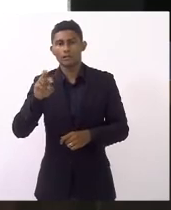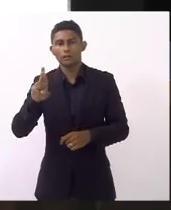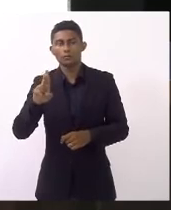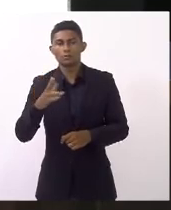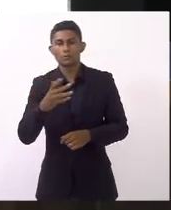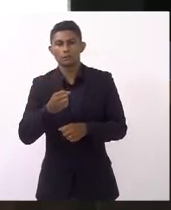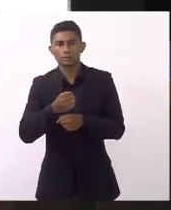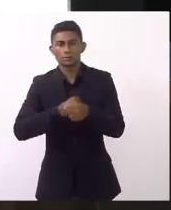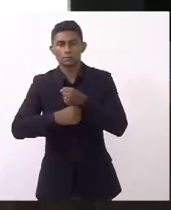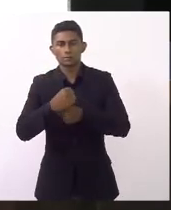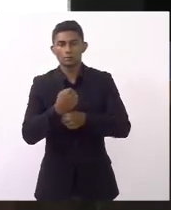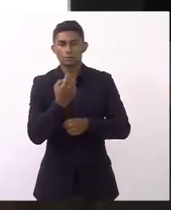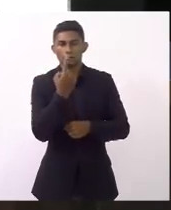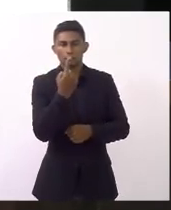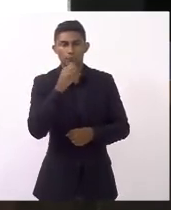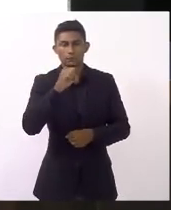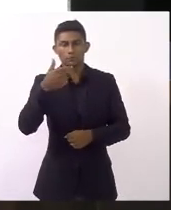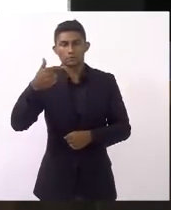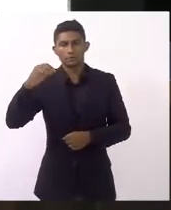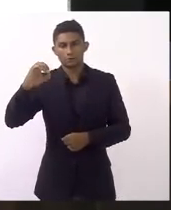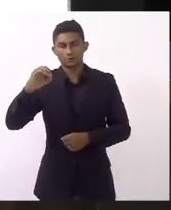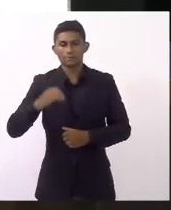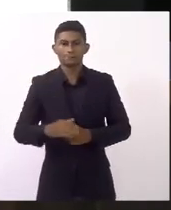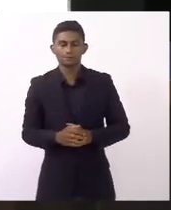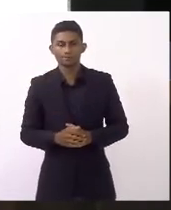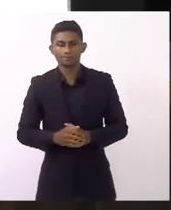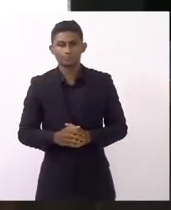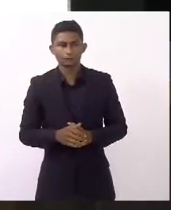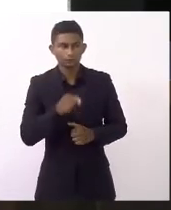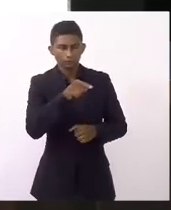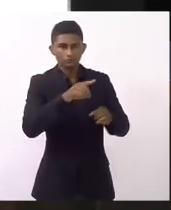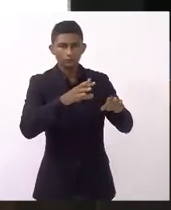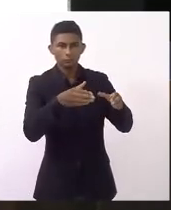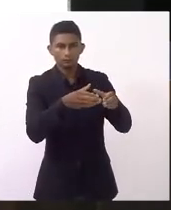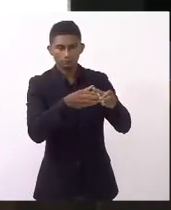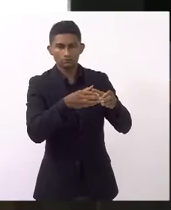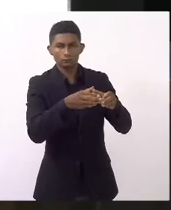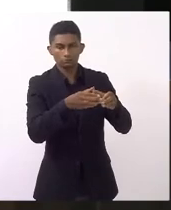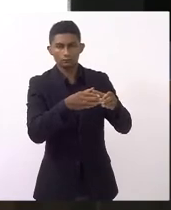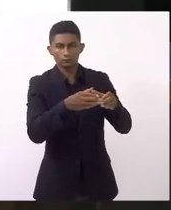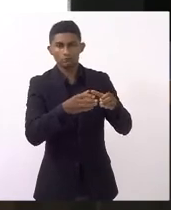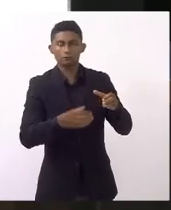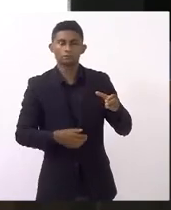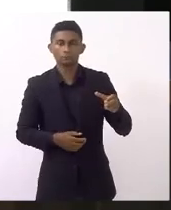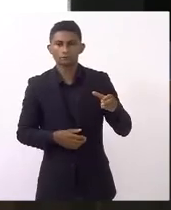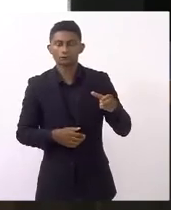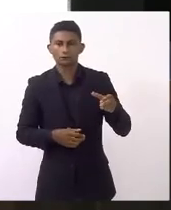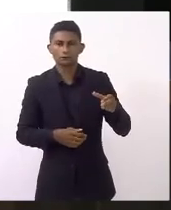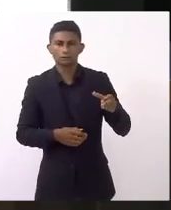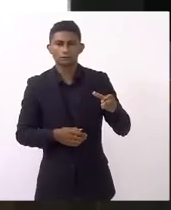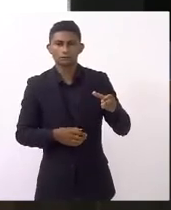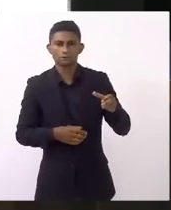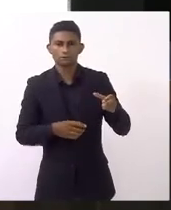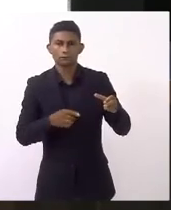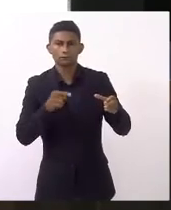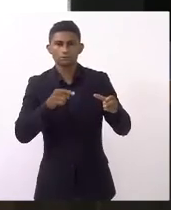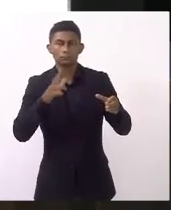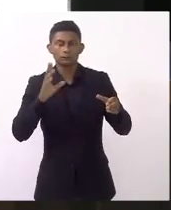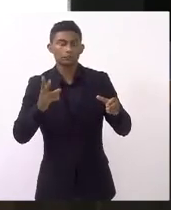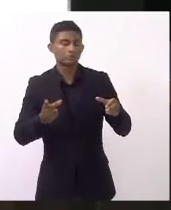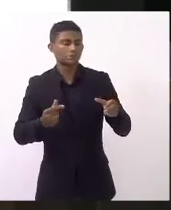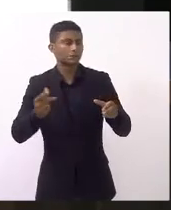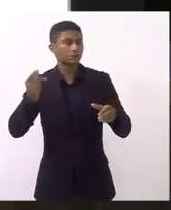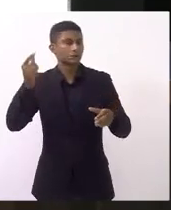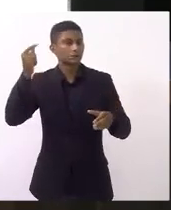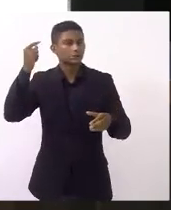de 1820 A Irmandade da Boa Morte como também é conhecida é uma das mais antigas